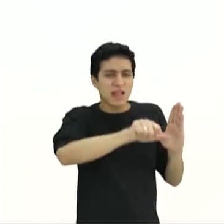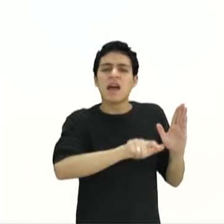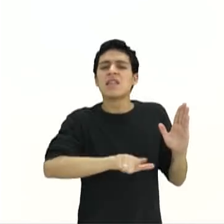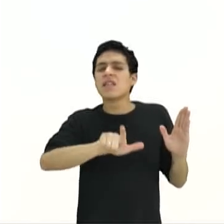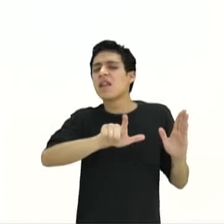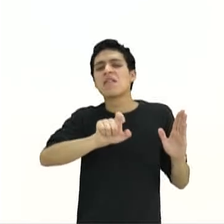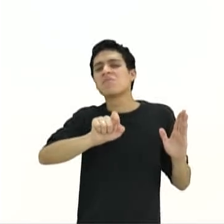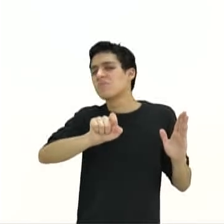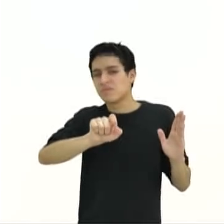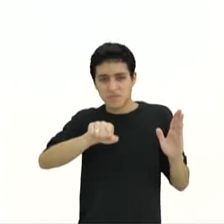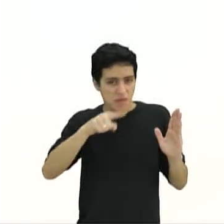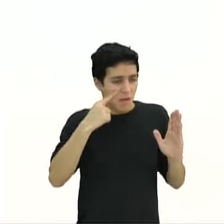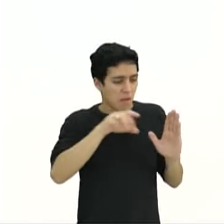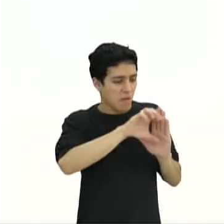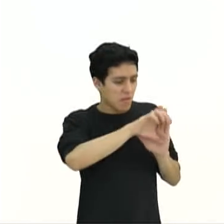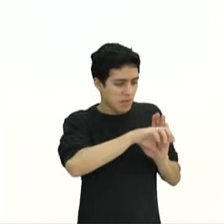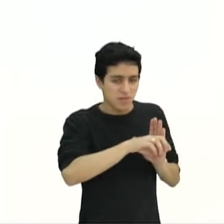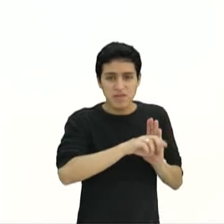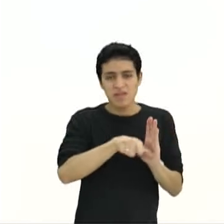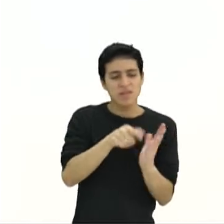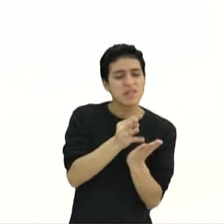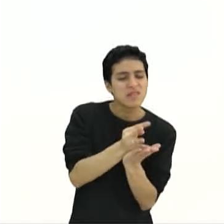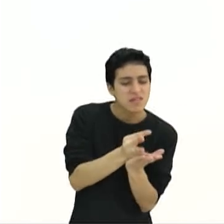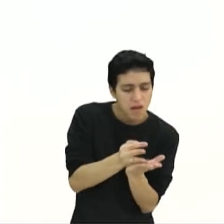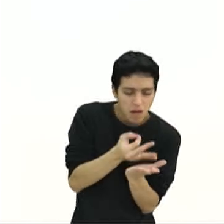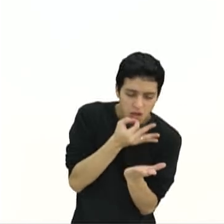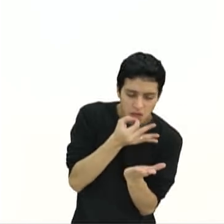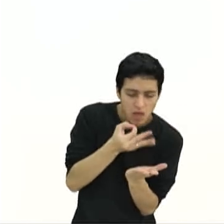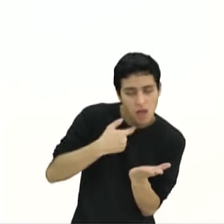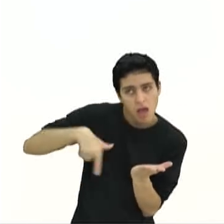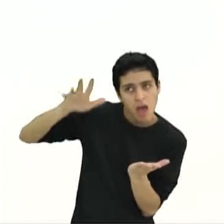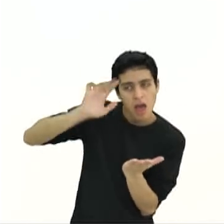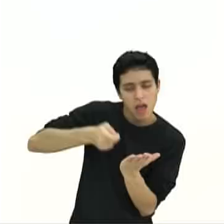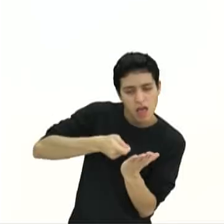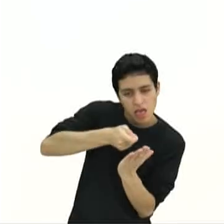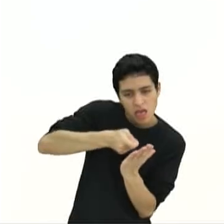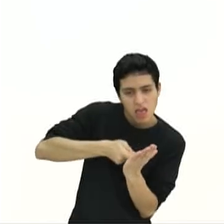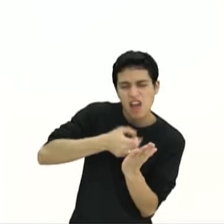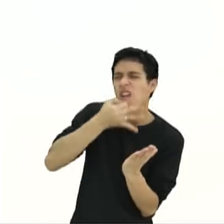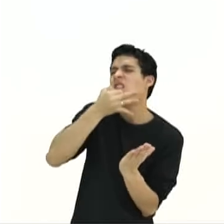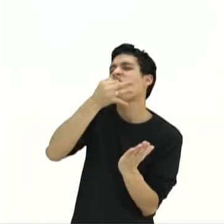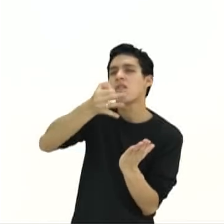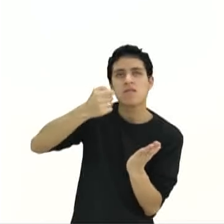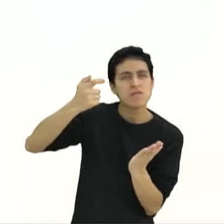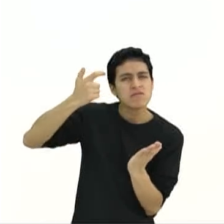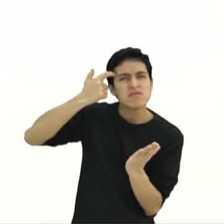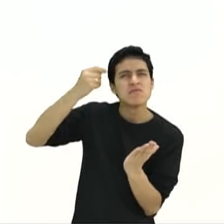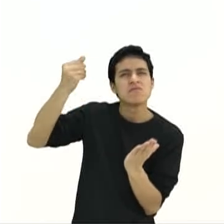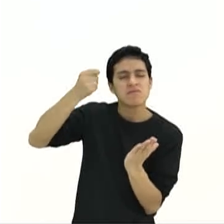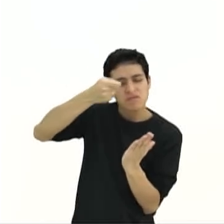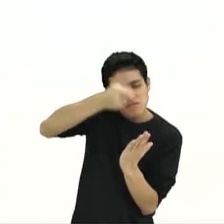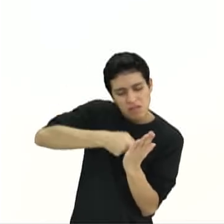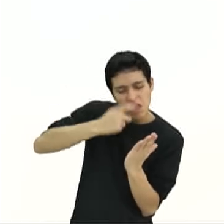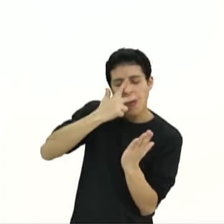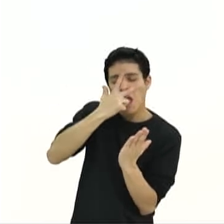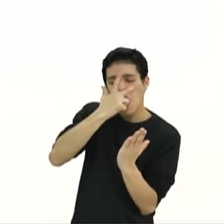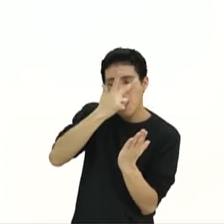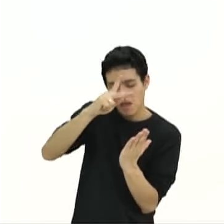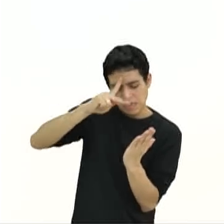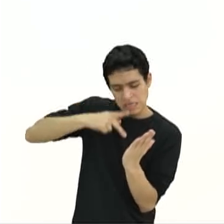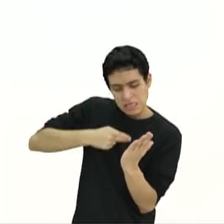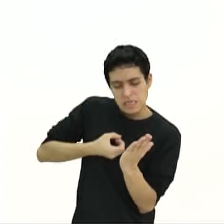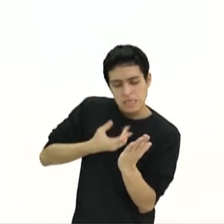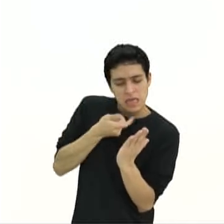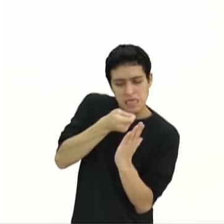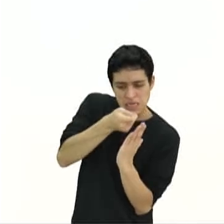acompanhe comigo. Texto opinativo em que se expõe ideias, críticas, reflexões e impressões pessoais, realizando